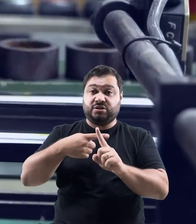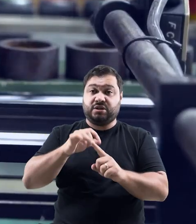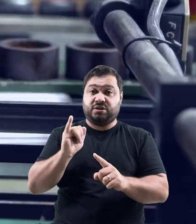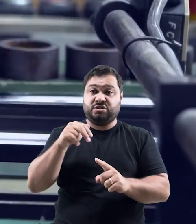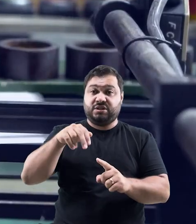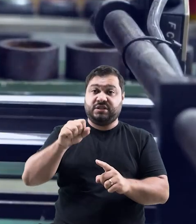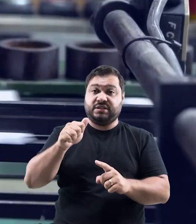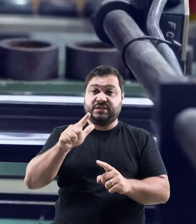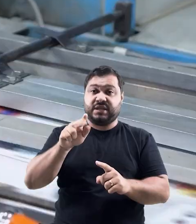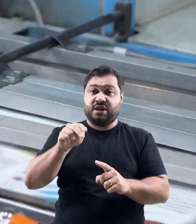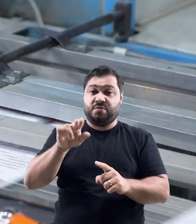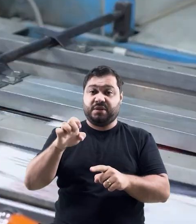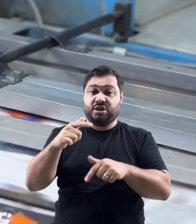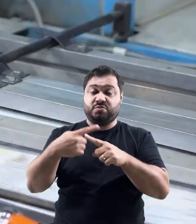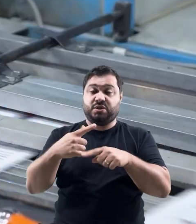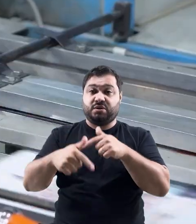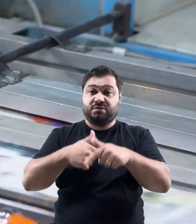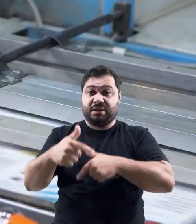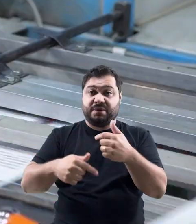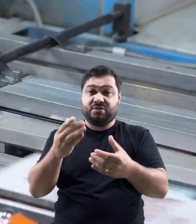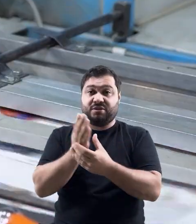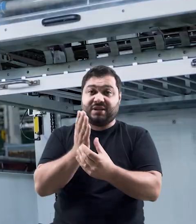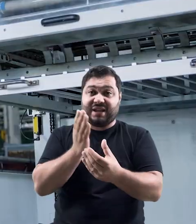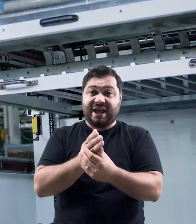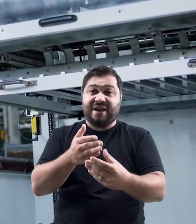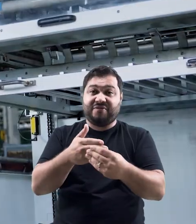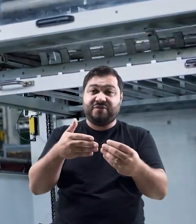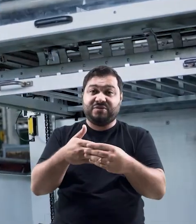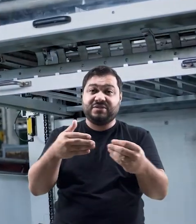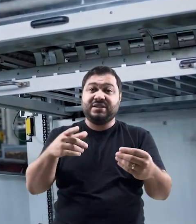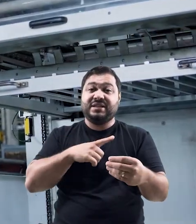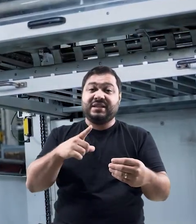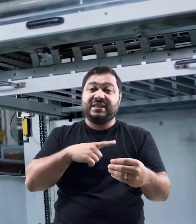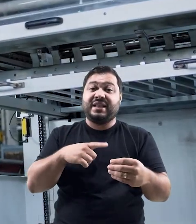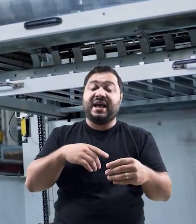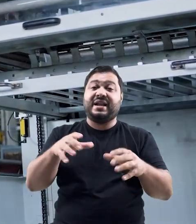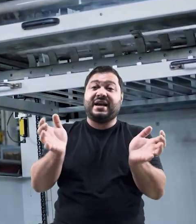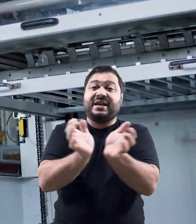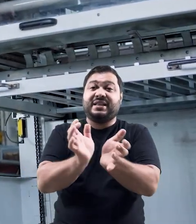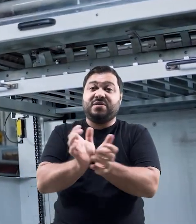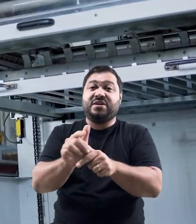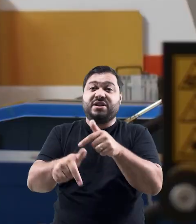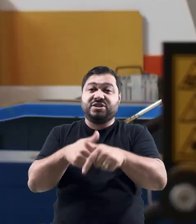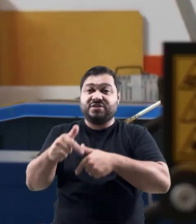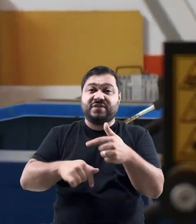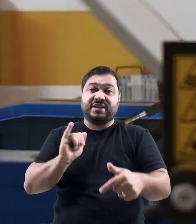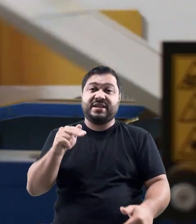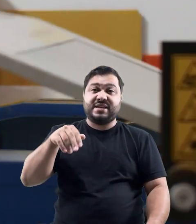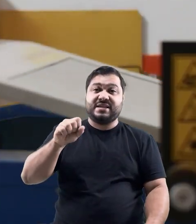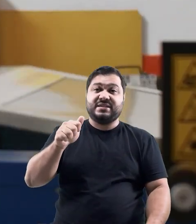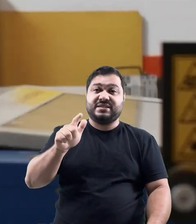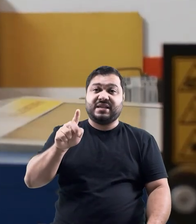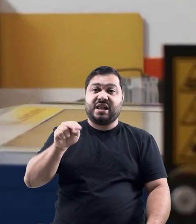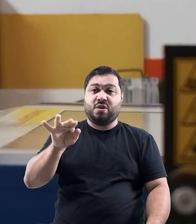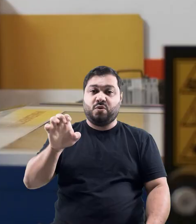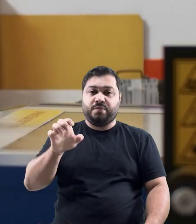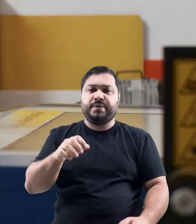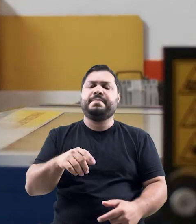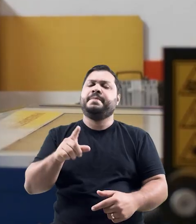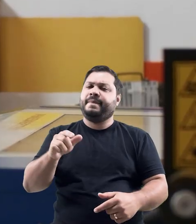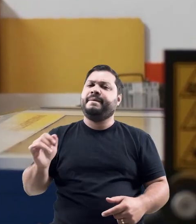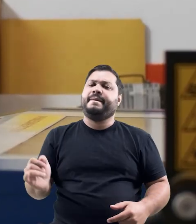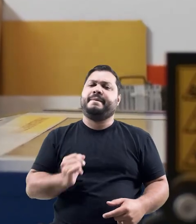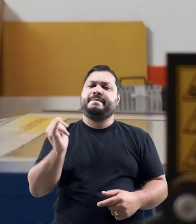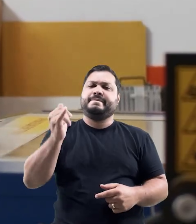adicional de insalubridade, pois os trabalhadores gráficos estão inseridos na categoria de atividades insalubres. É